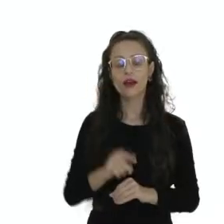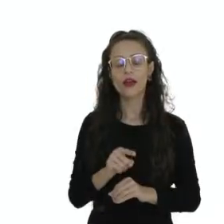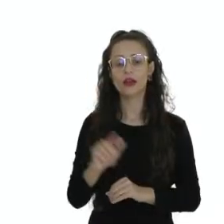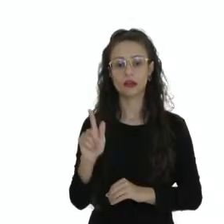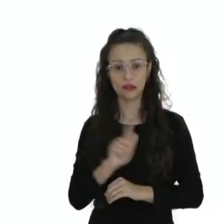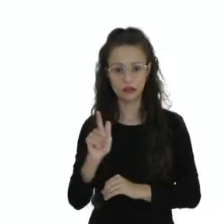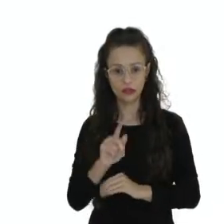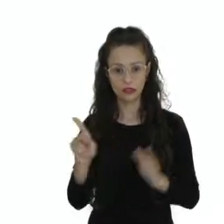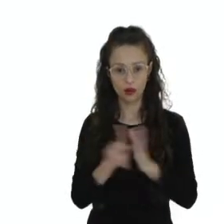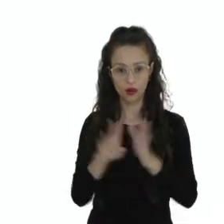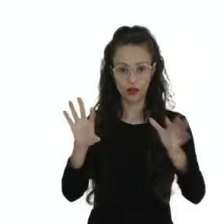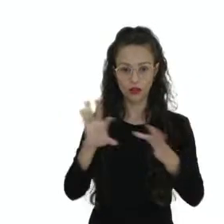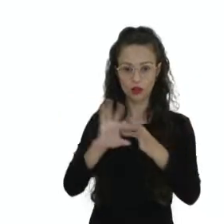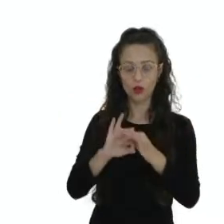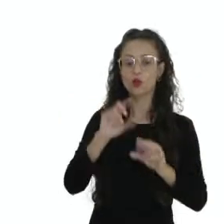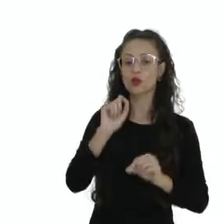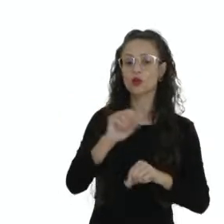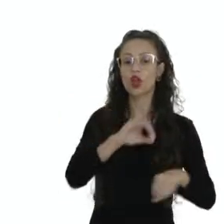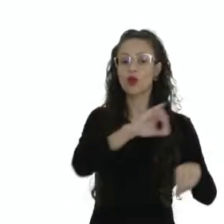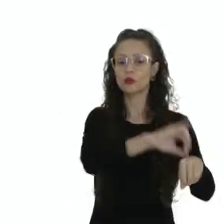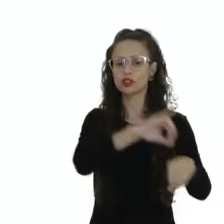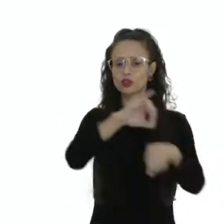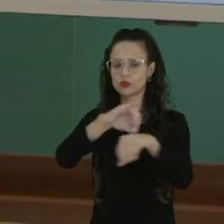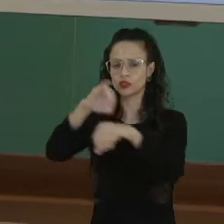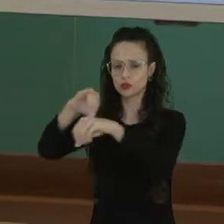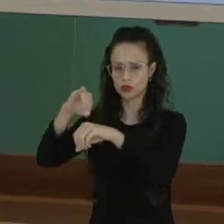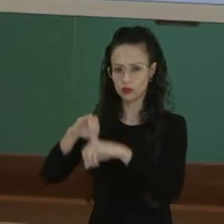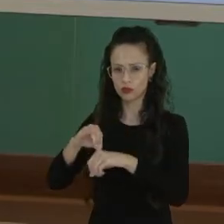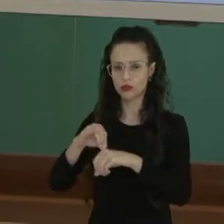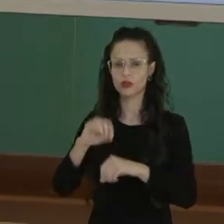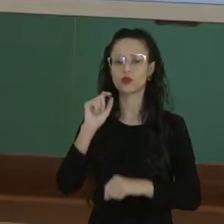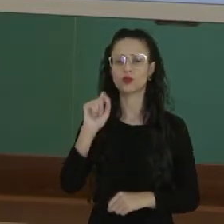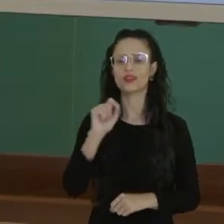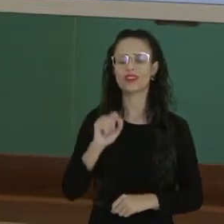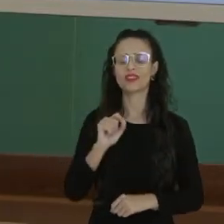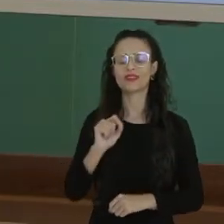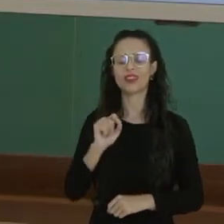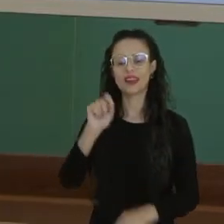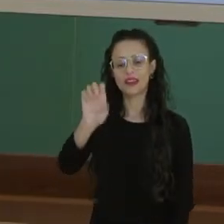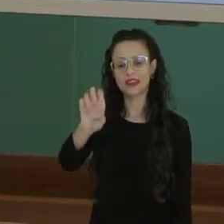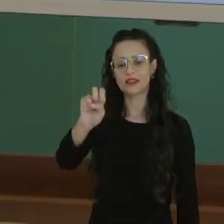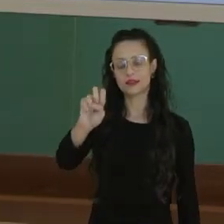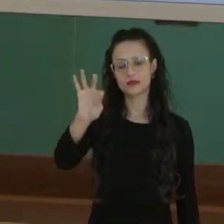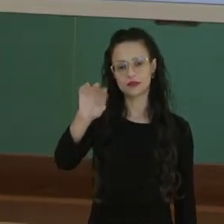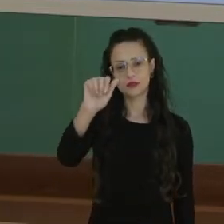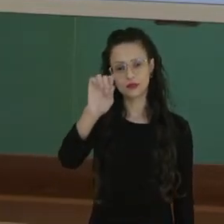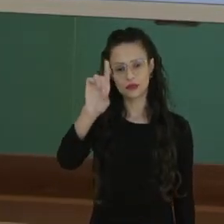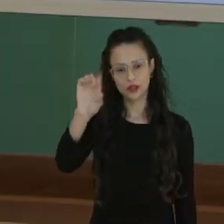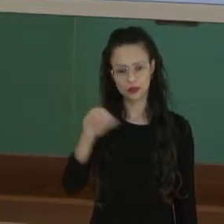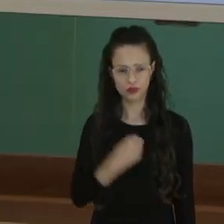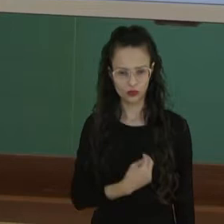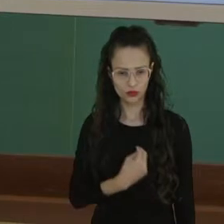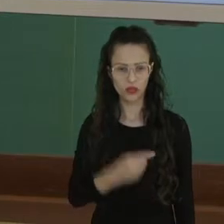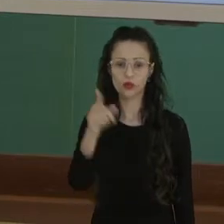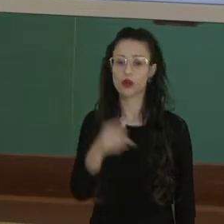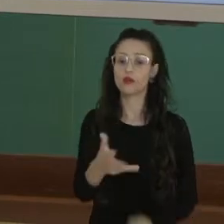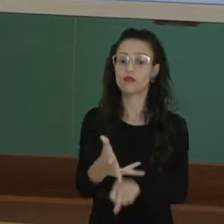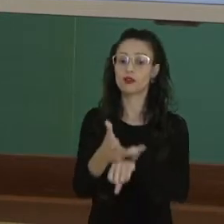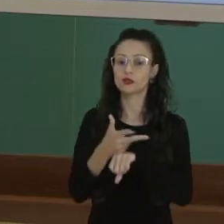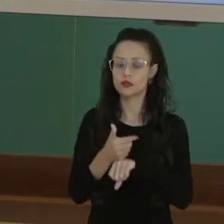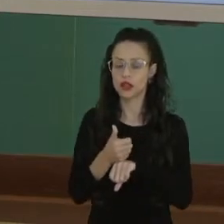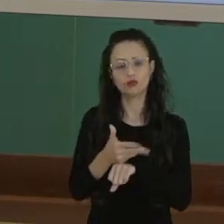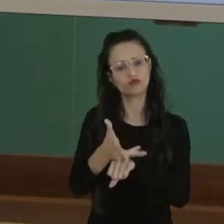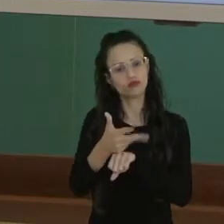ao estado de um ou mais objetos. Certo? O que é esse estado que ele fala? Bem, é a velocidade,